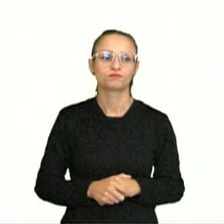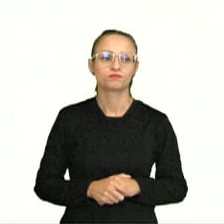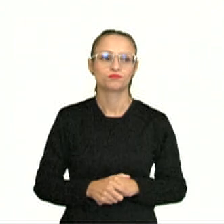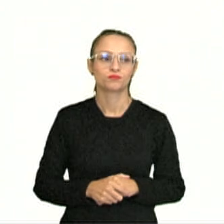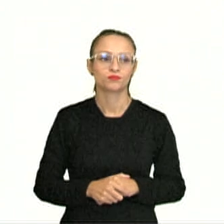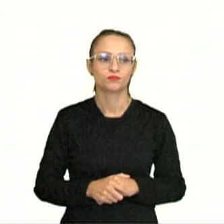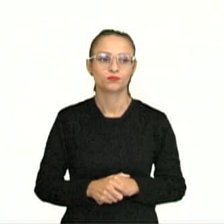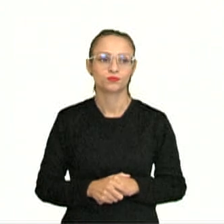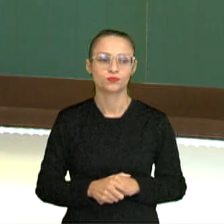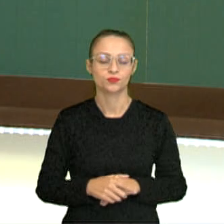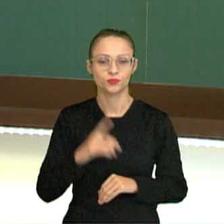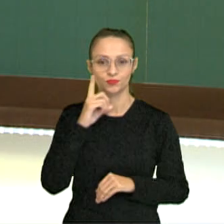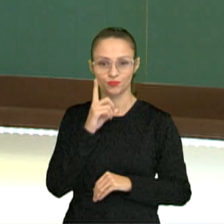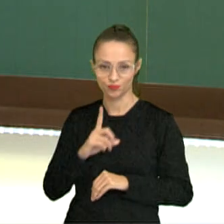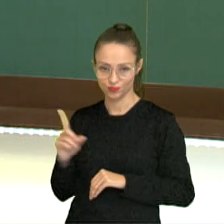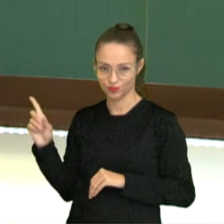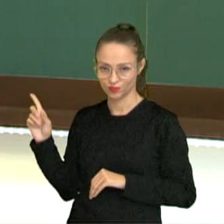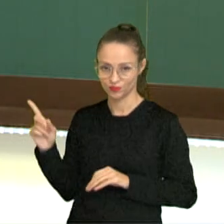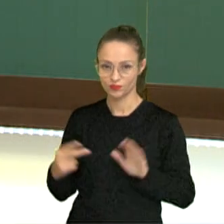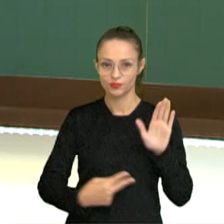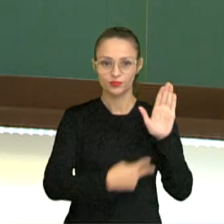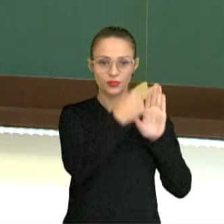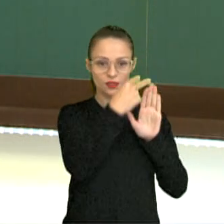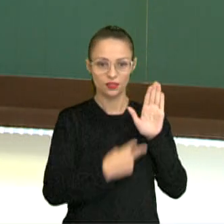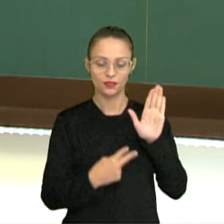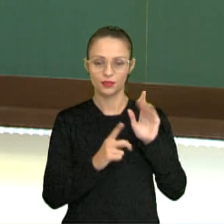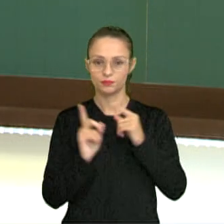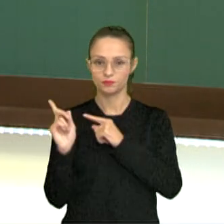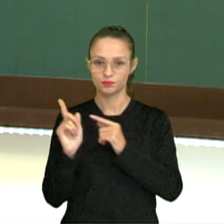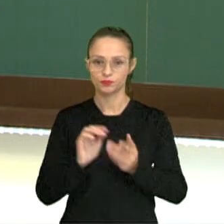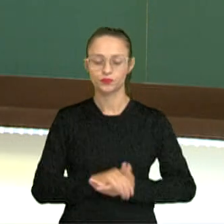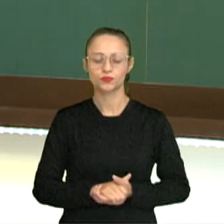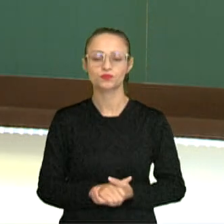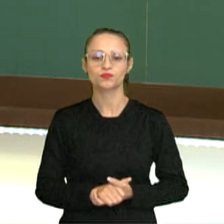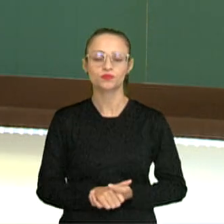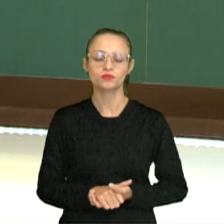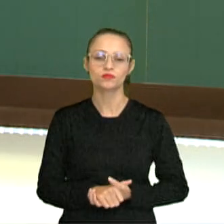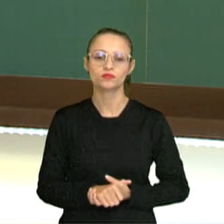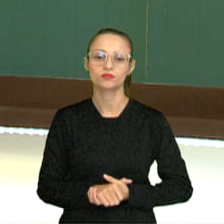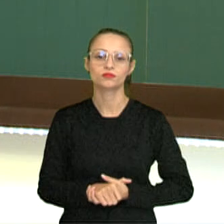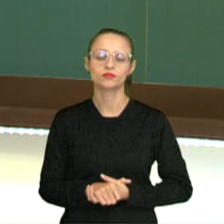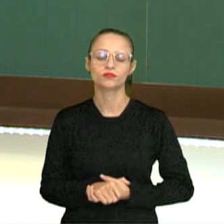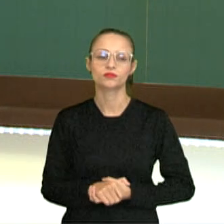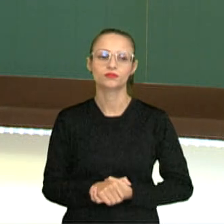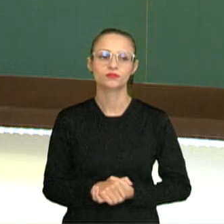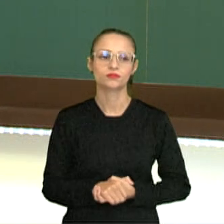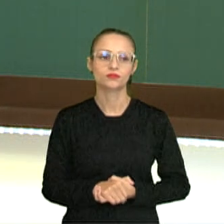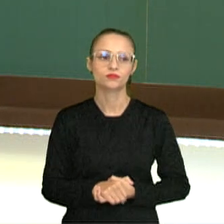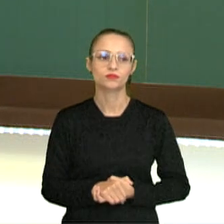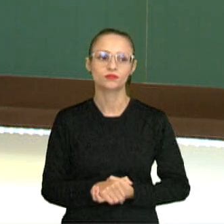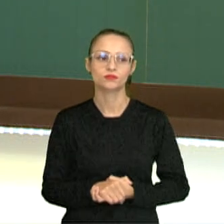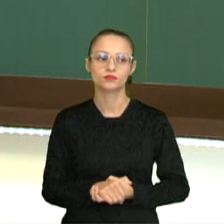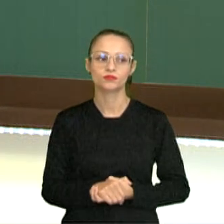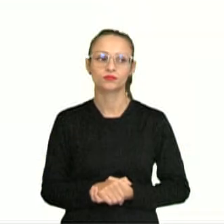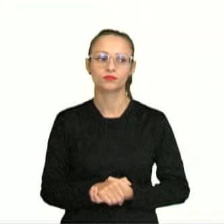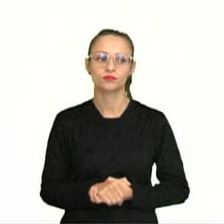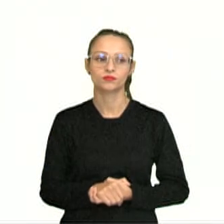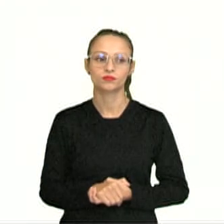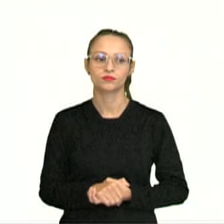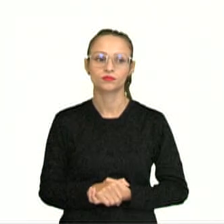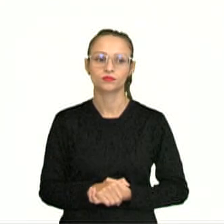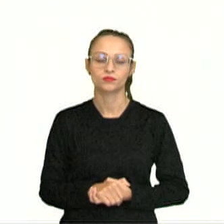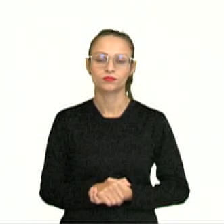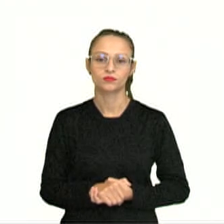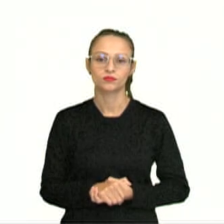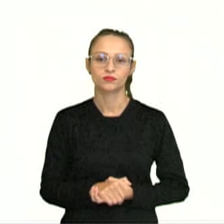seguir compreendendo. Atención al argumento utilizado por el hijo adolescente.